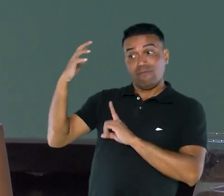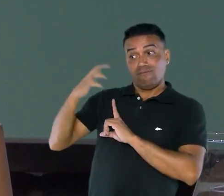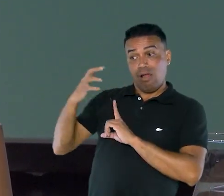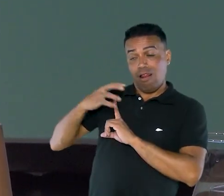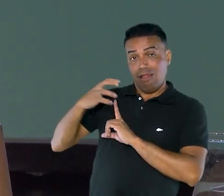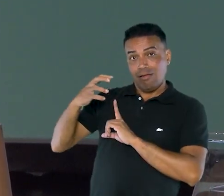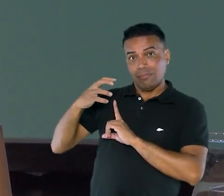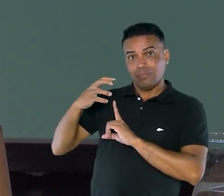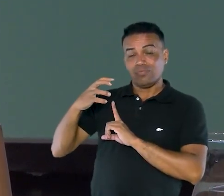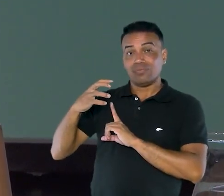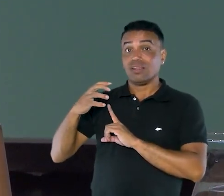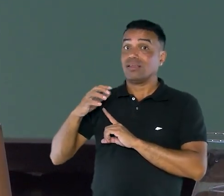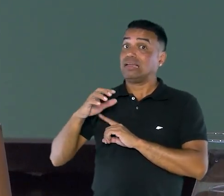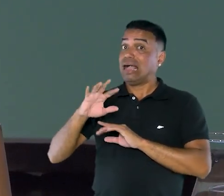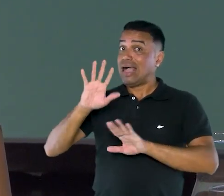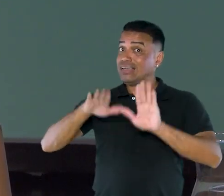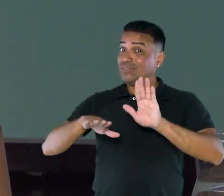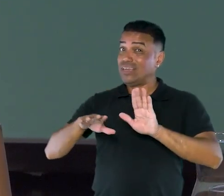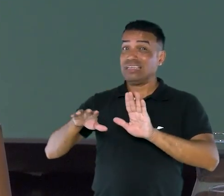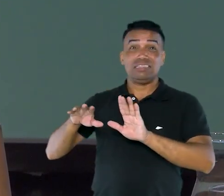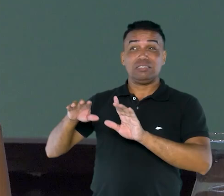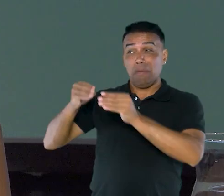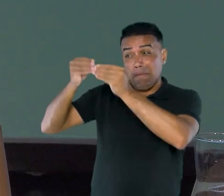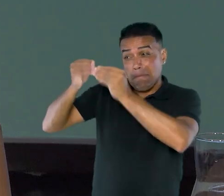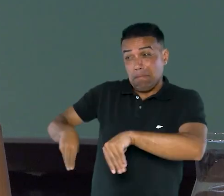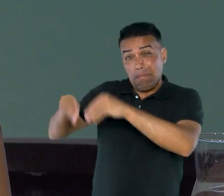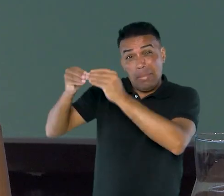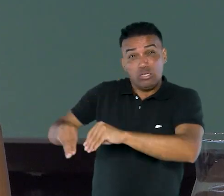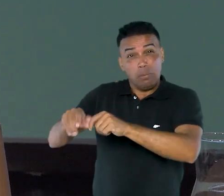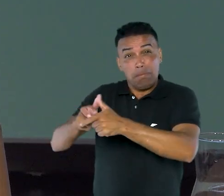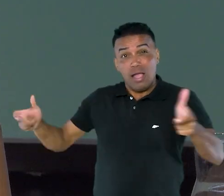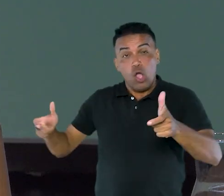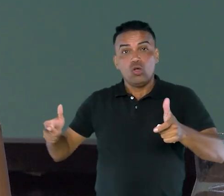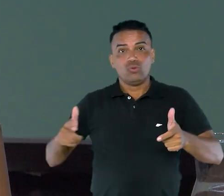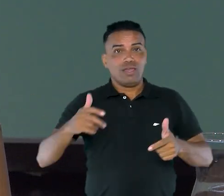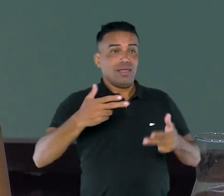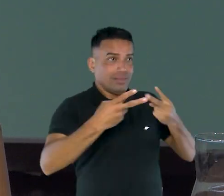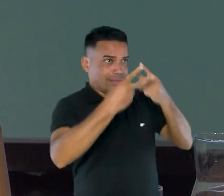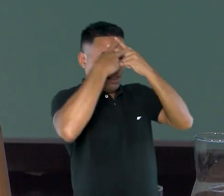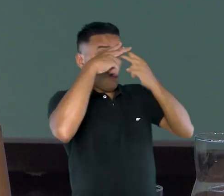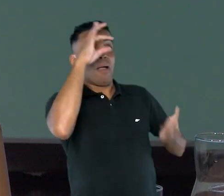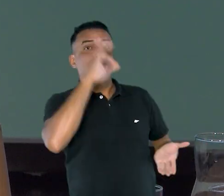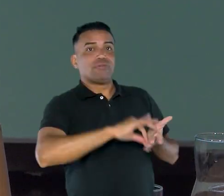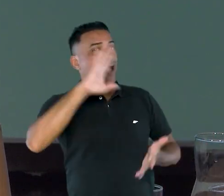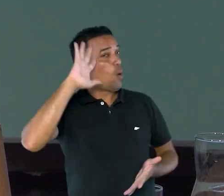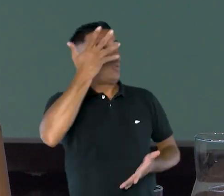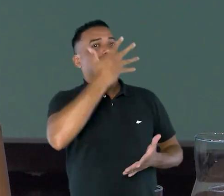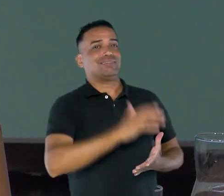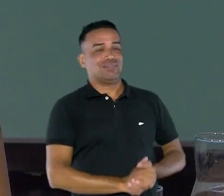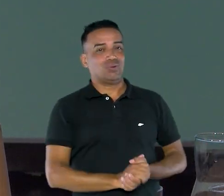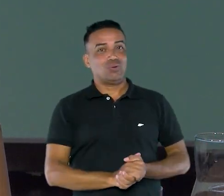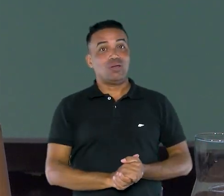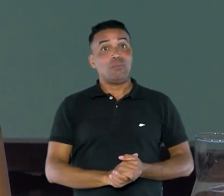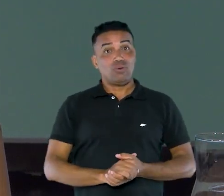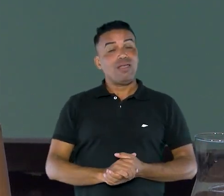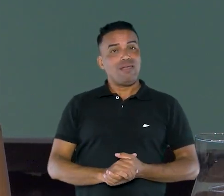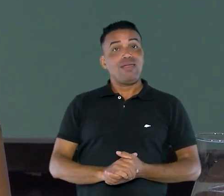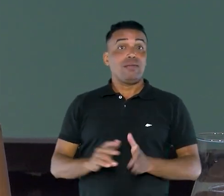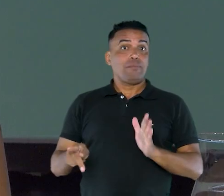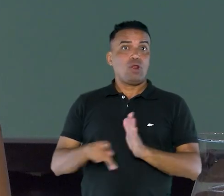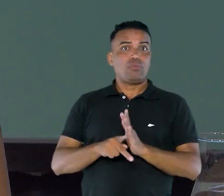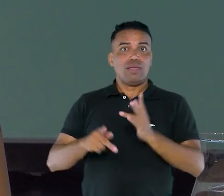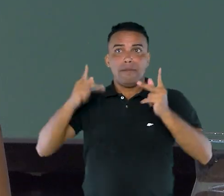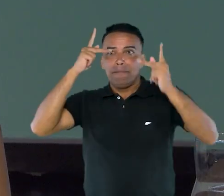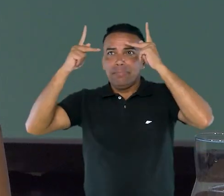vezes, tem tanto efeito quanto o trauma real, certo? Porque a realidade psíquica ela é